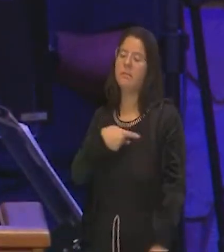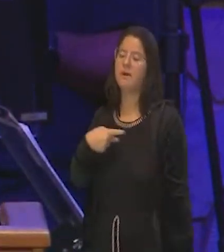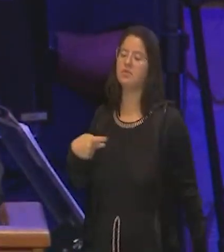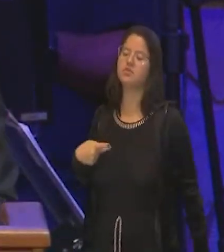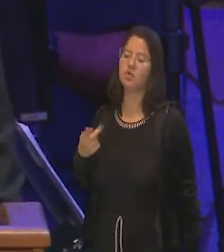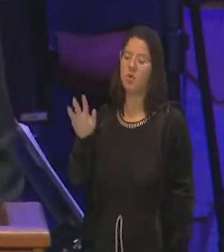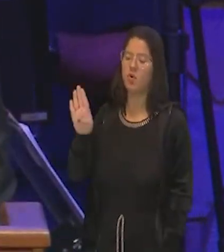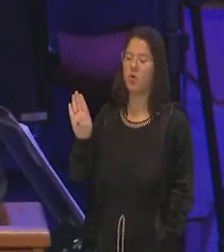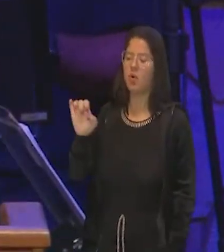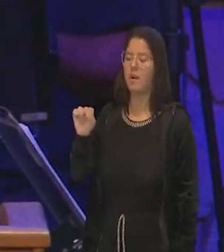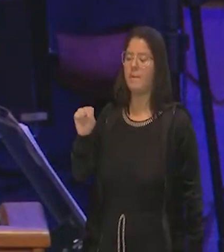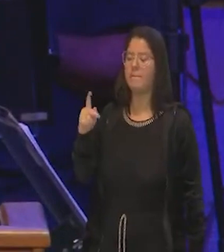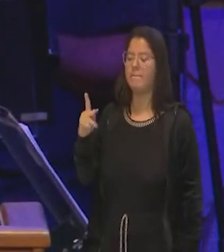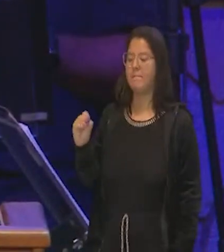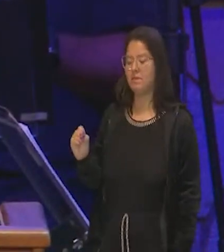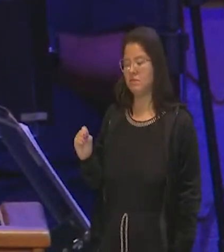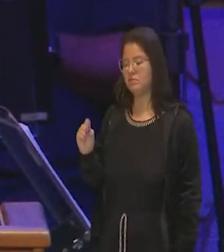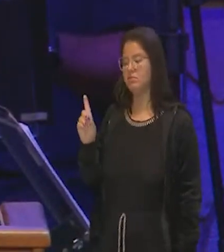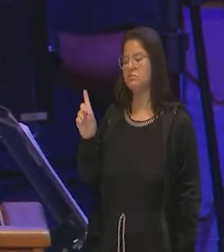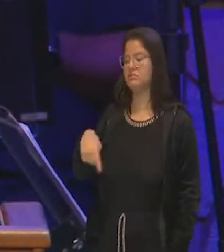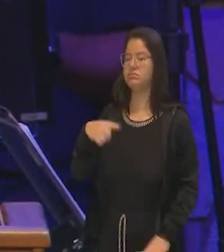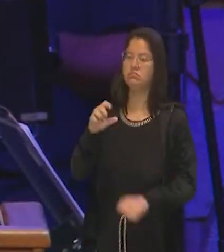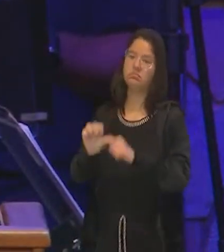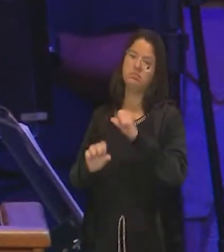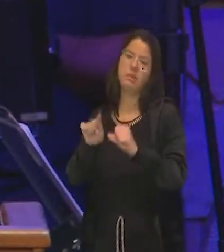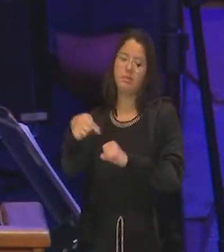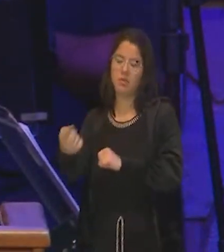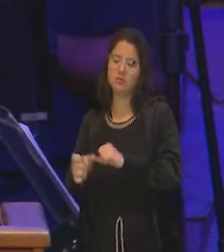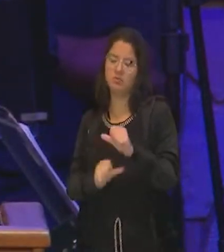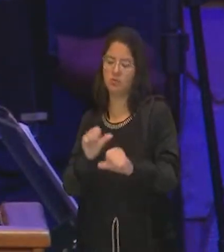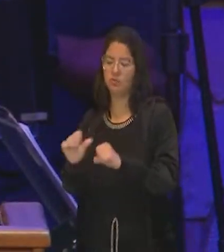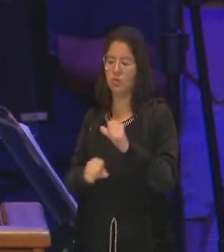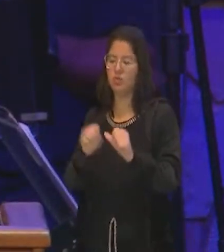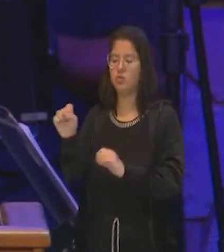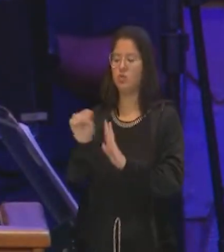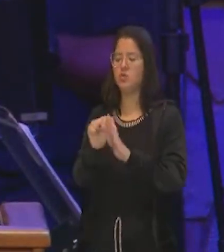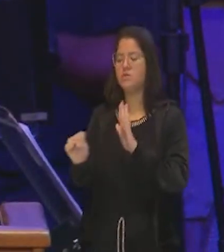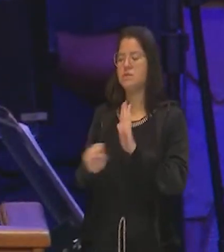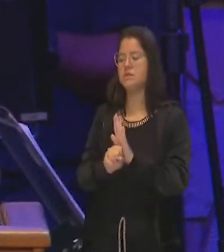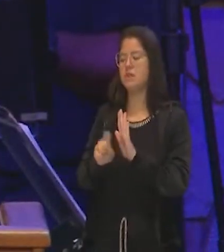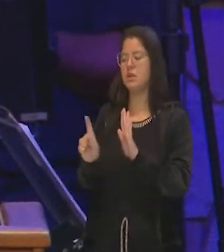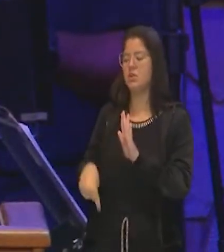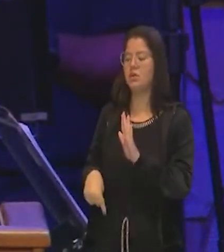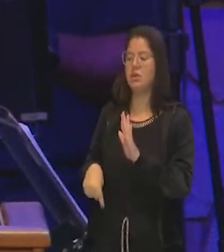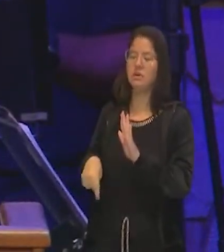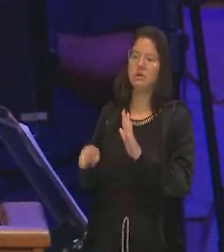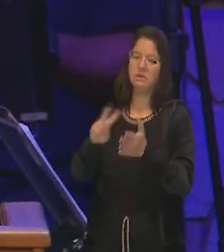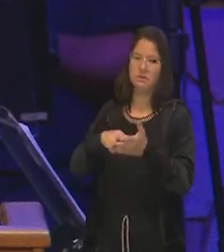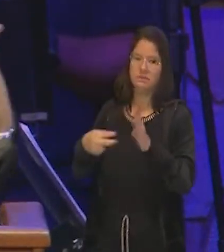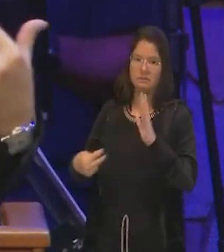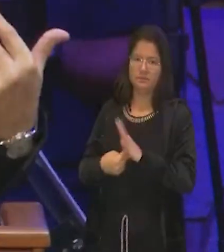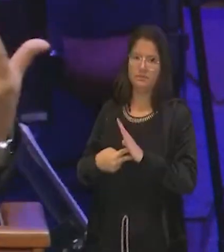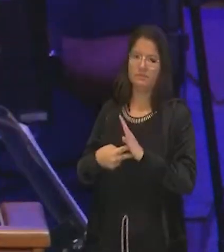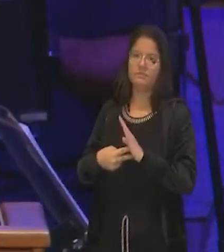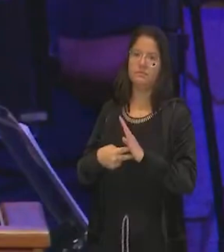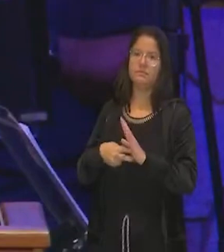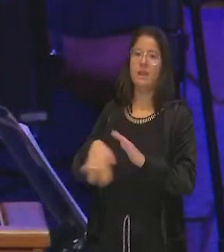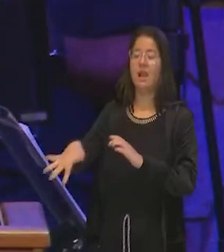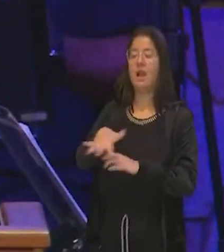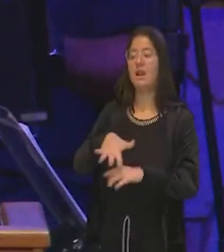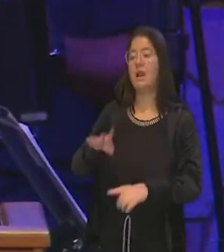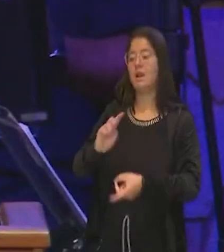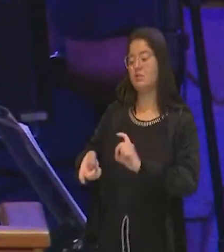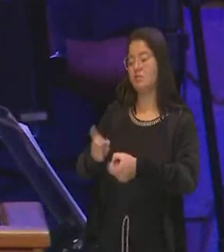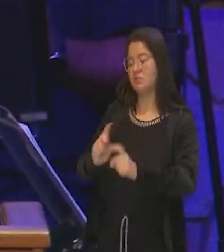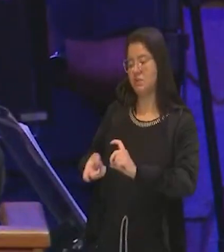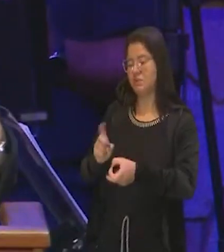palavra bispo, ela passou a ser utilizada depois, ali do segundo século, como uma função de superintendente, de administrador,